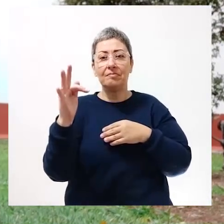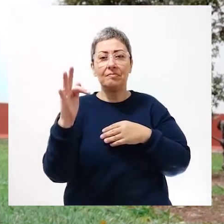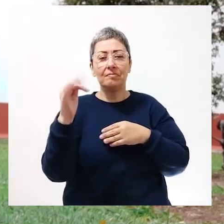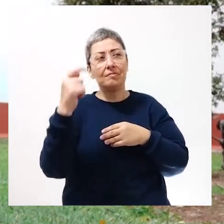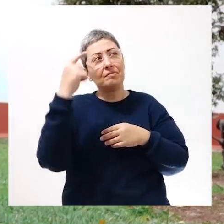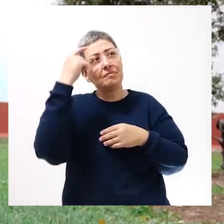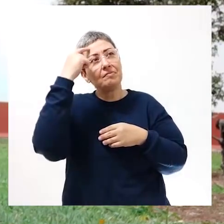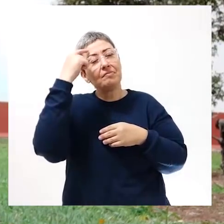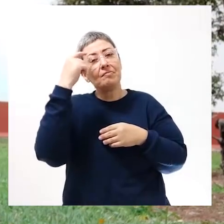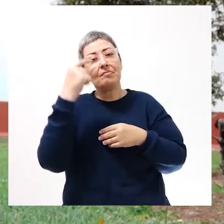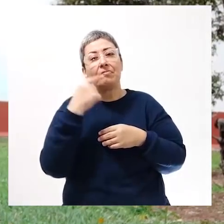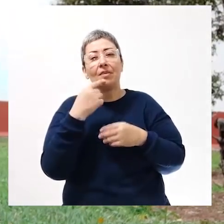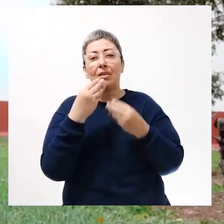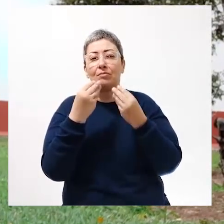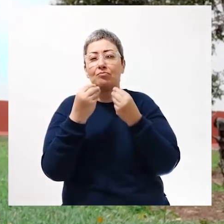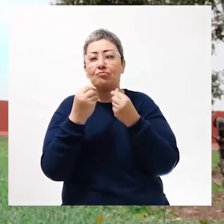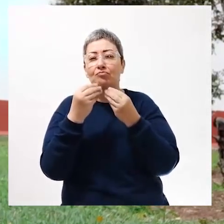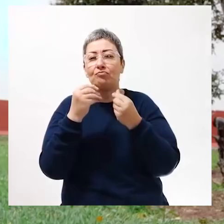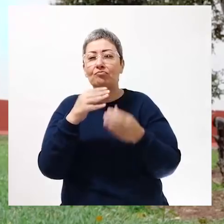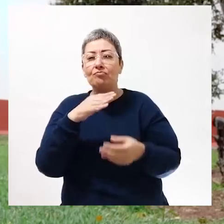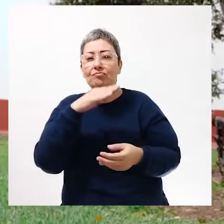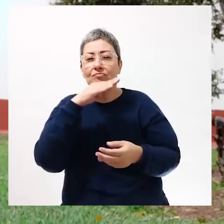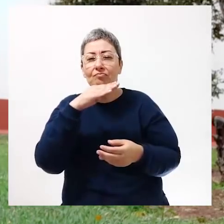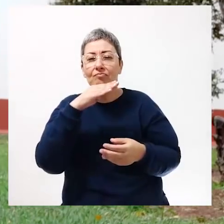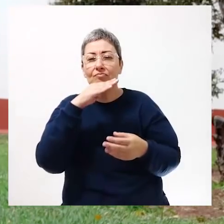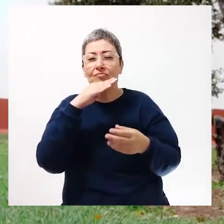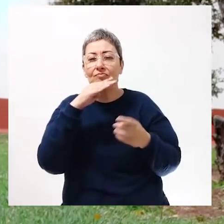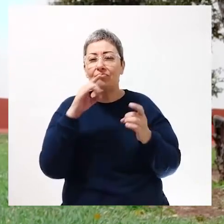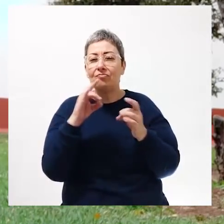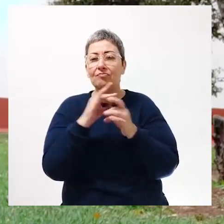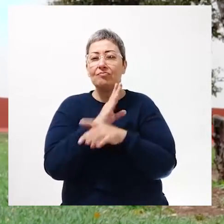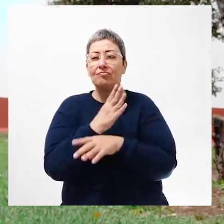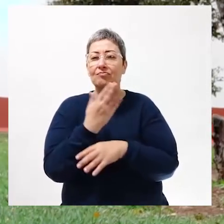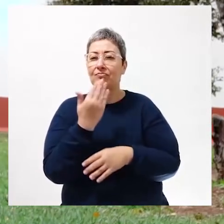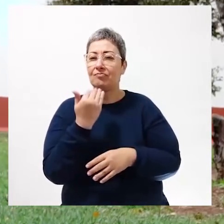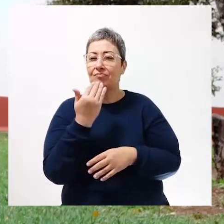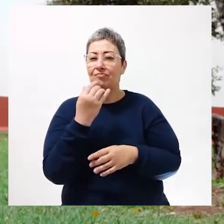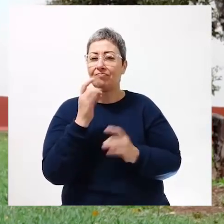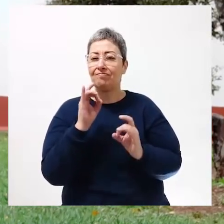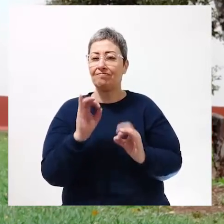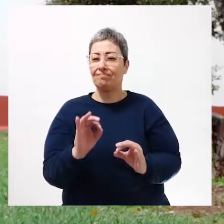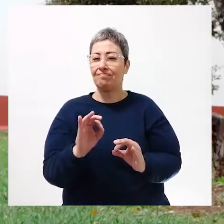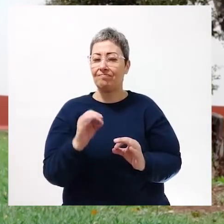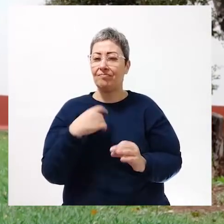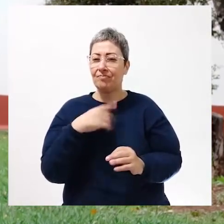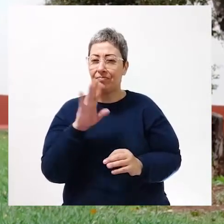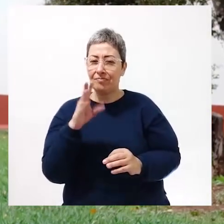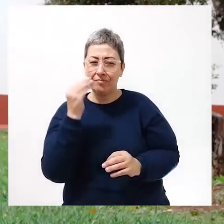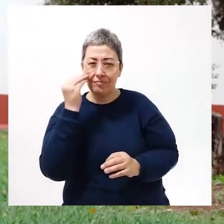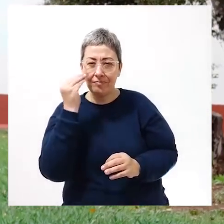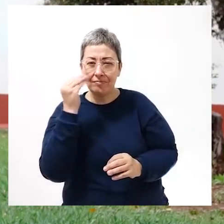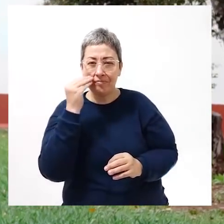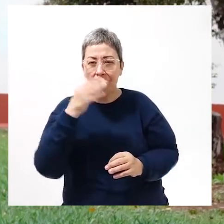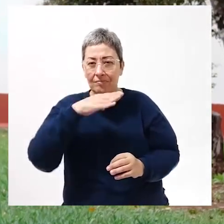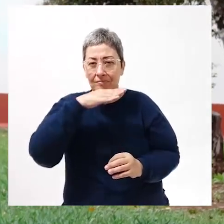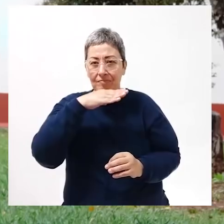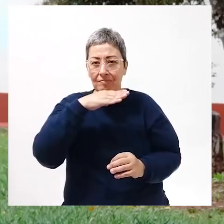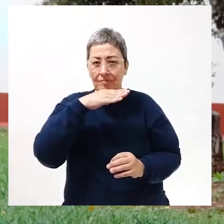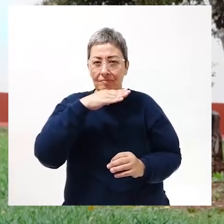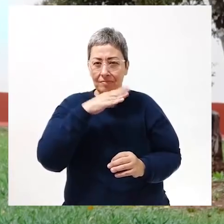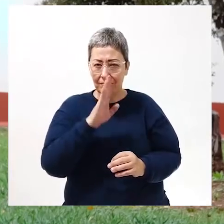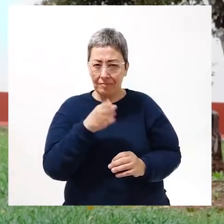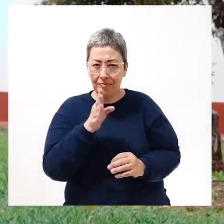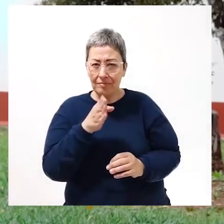Então pensamos no sabor das mangas já maduras. Você já experimentou uma